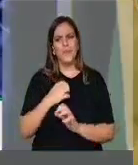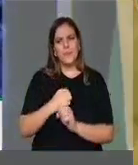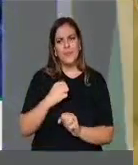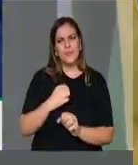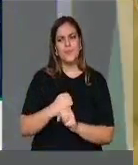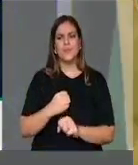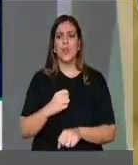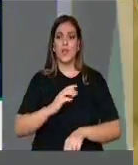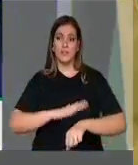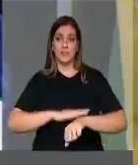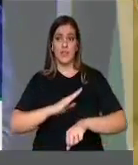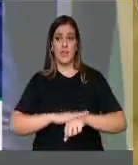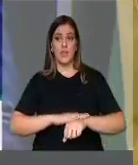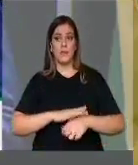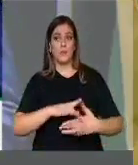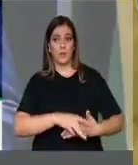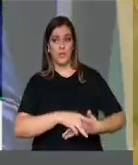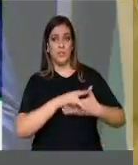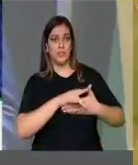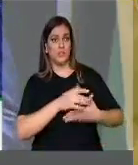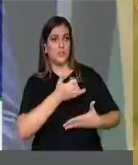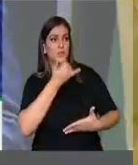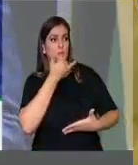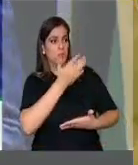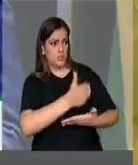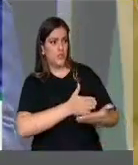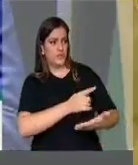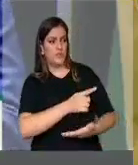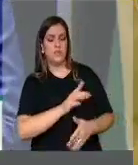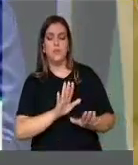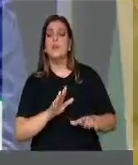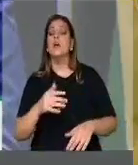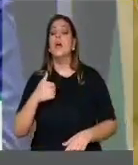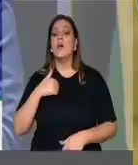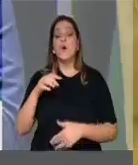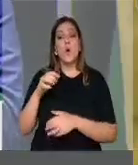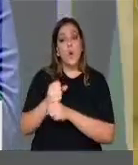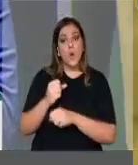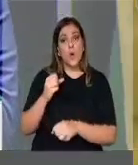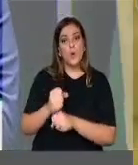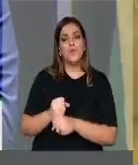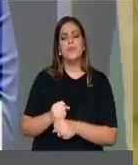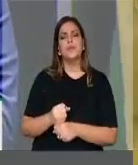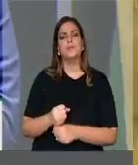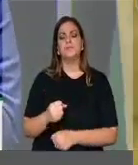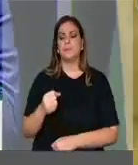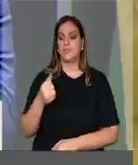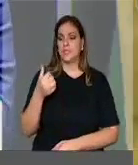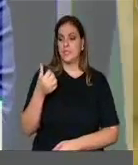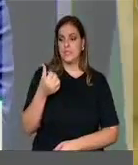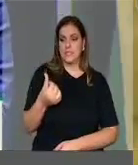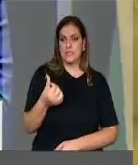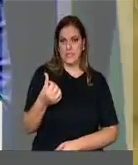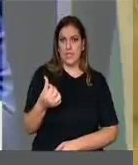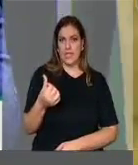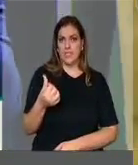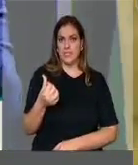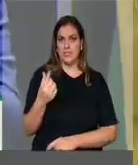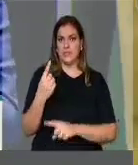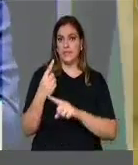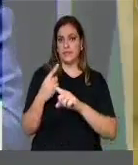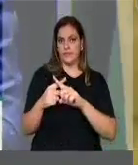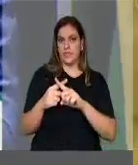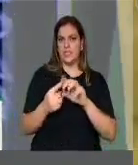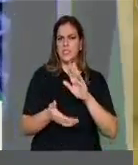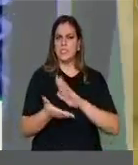tempo compartilhado com o líder Bebeto, já estou terminando, eu fiz uma conta rápida. Nós diminuímos de 6 saidinhas para uma, podendo